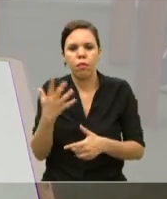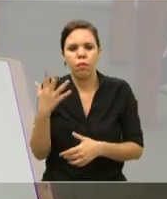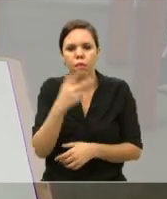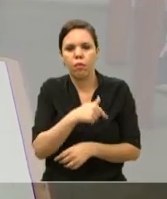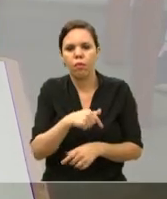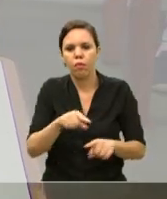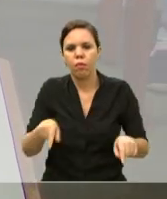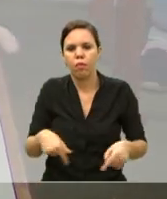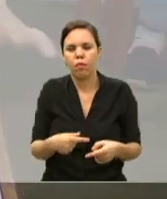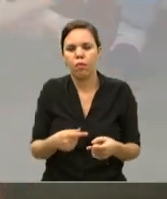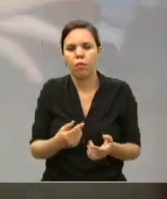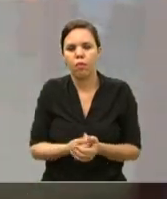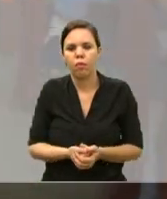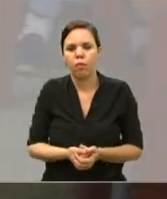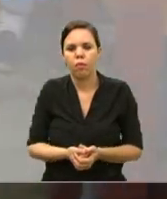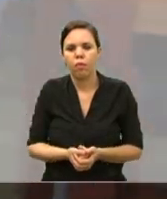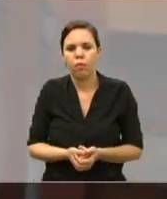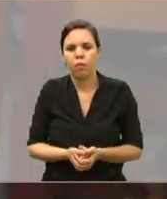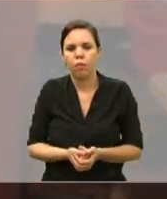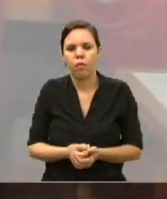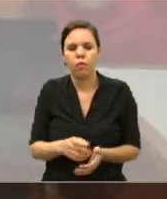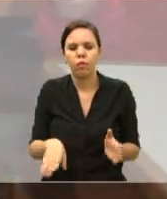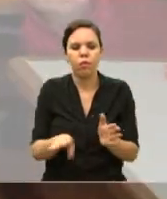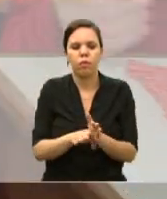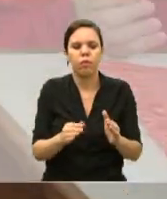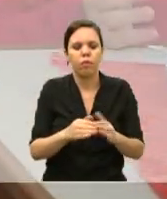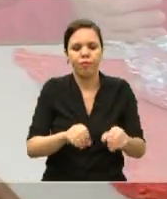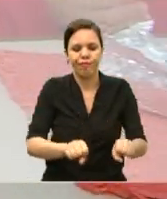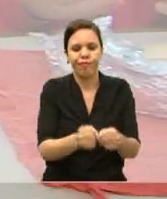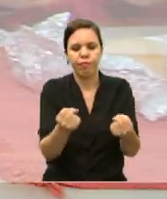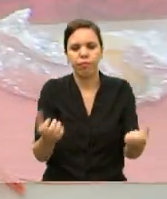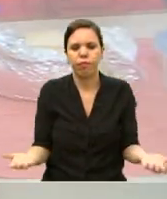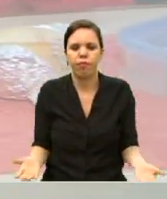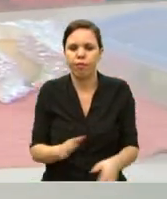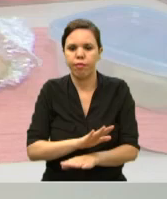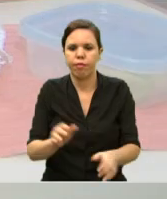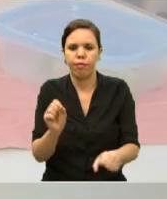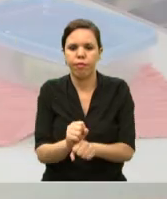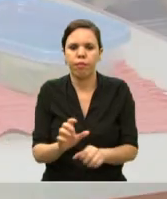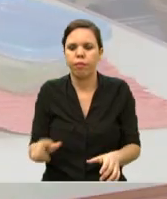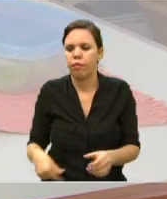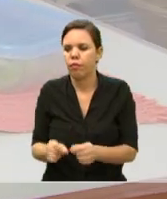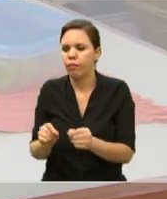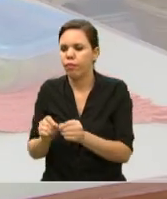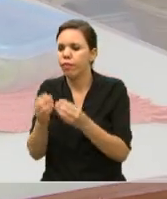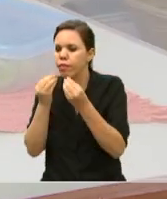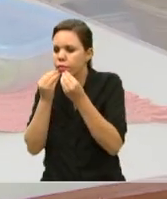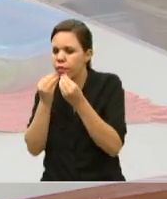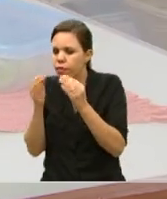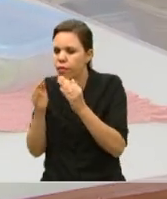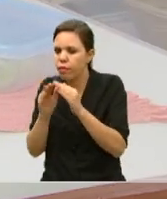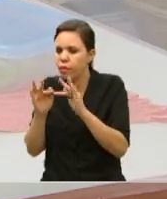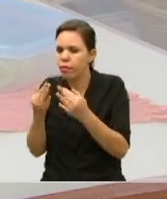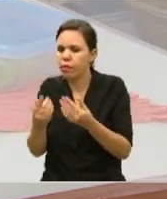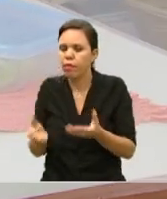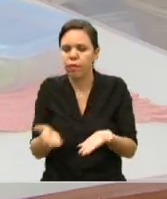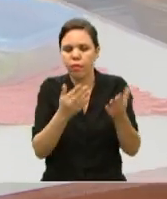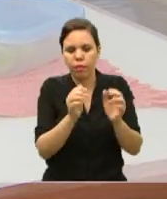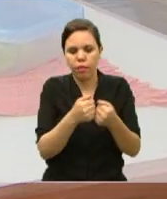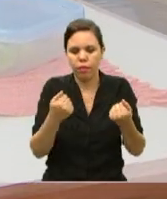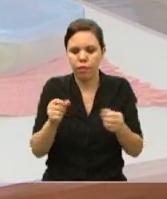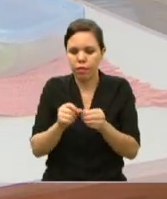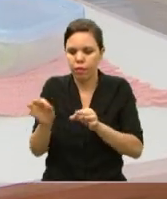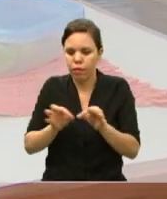casa. Importantíssimo. Para ser um trabalho junto, não é um trabalho separado. Aqui eu faço dessa forma, dentro da minha casa eu faço de outra.